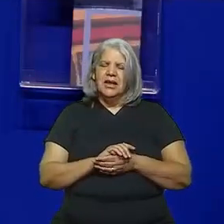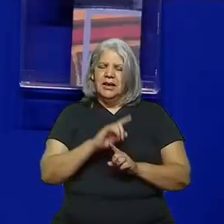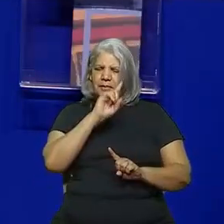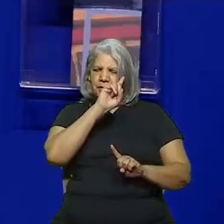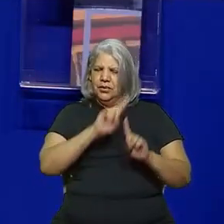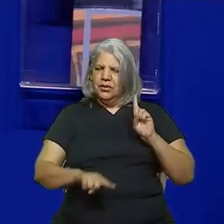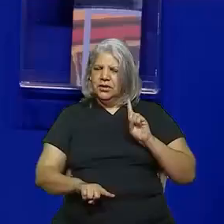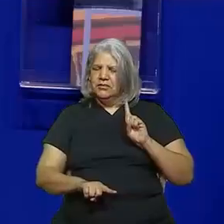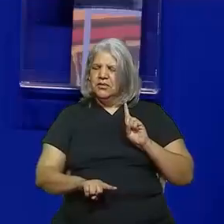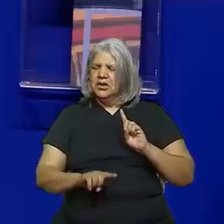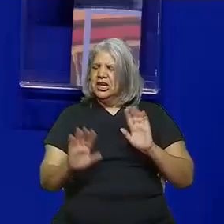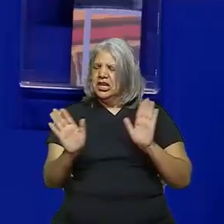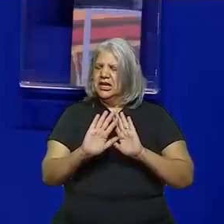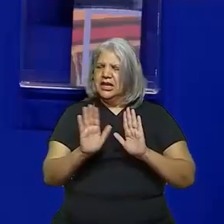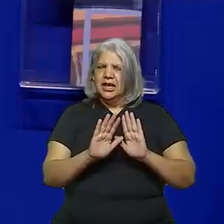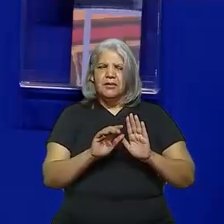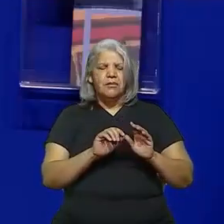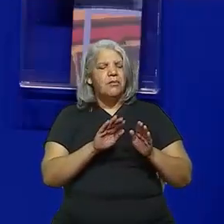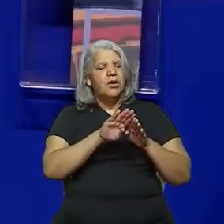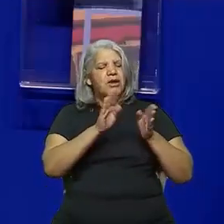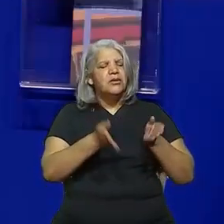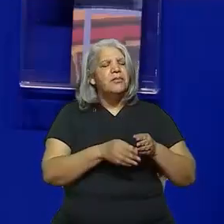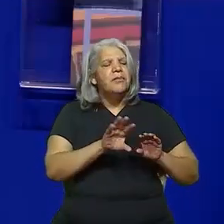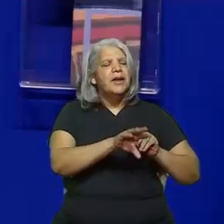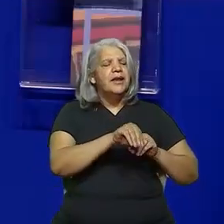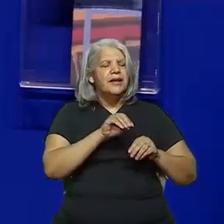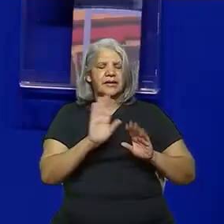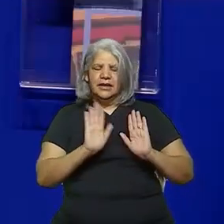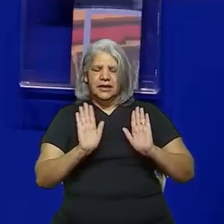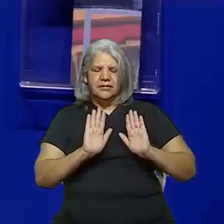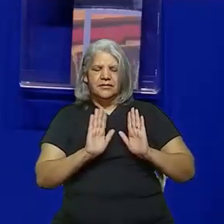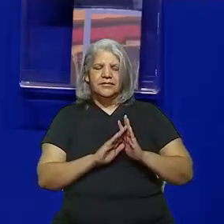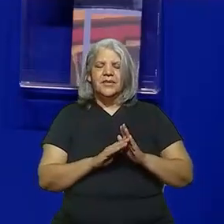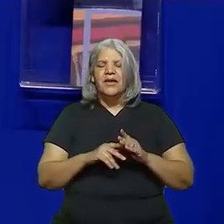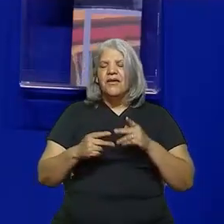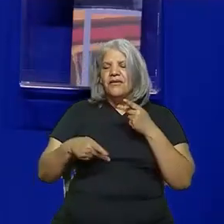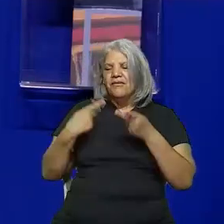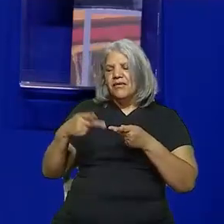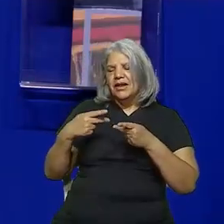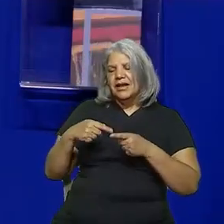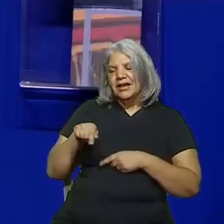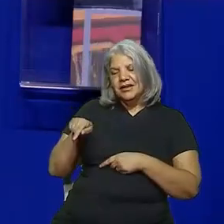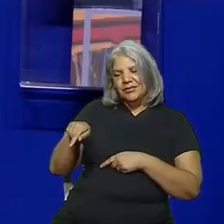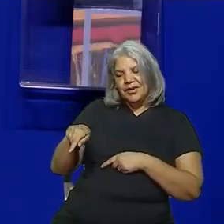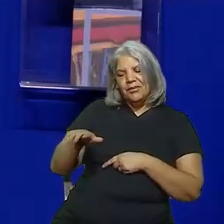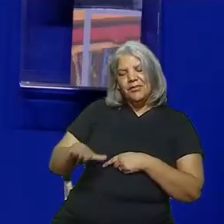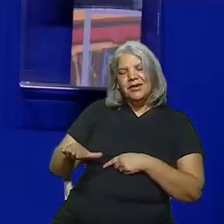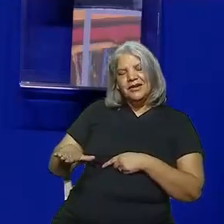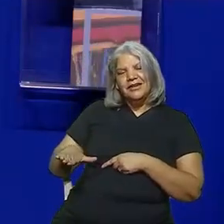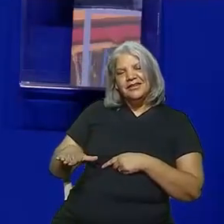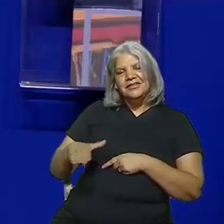proibido. Ninguém pode mexer nessa caixa. Fala isso para uma criança de 9 anos.